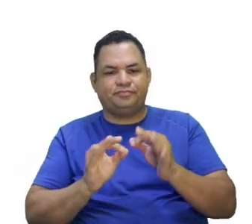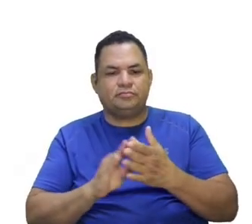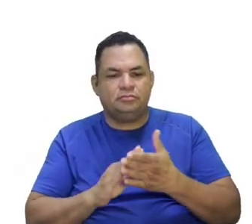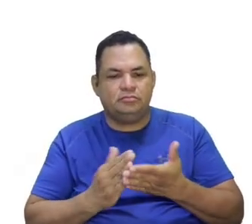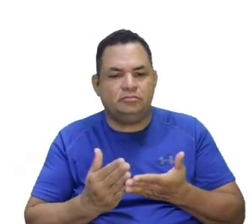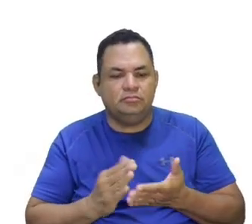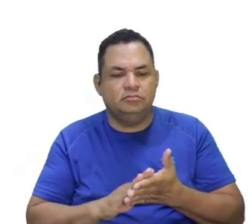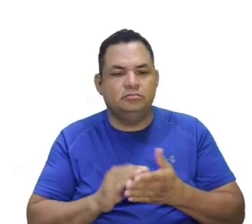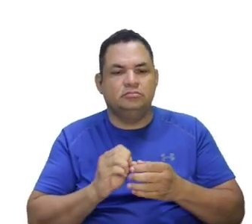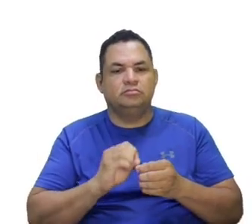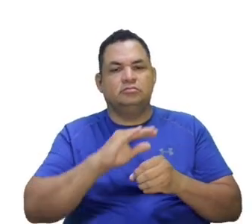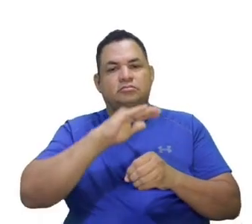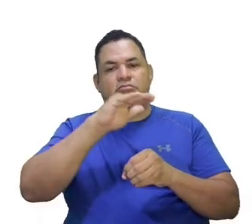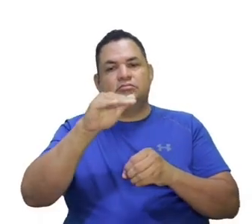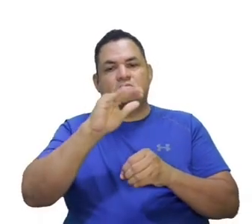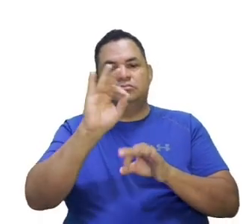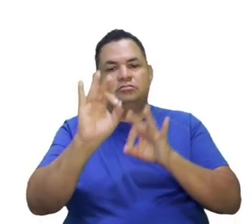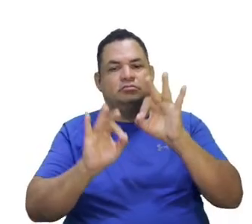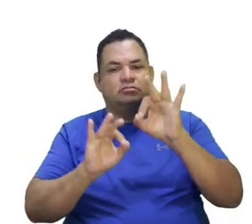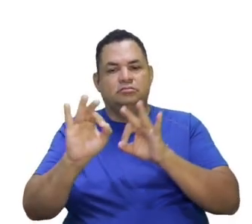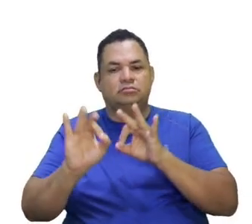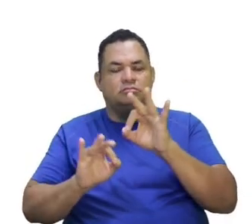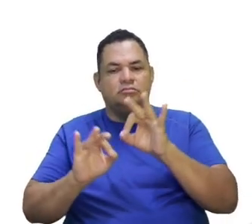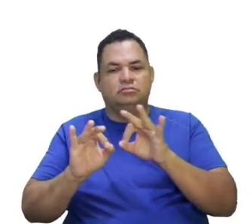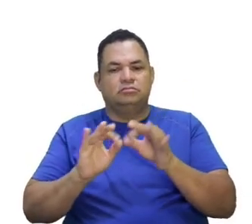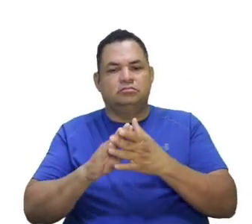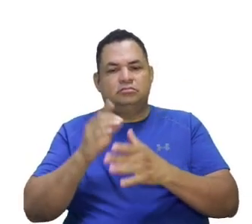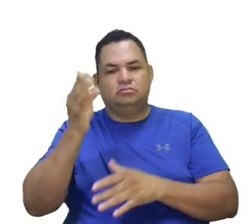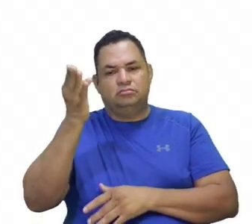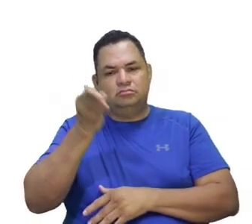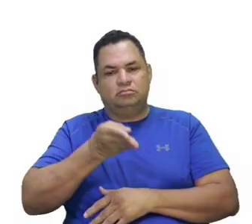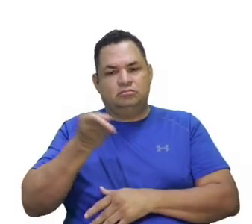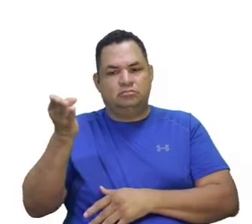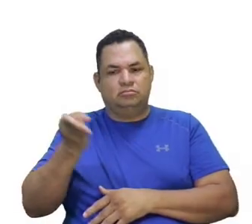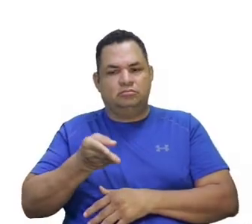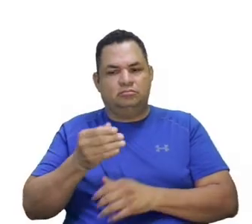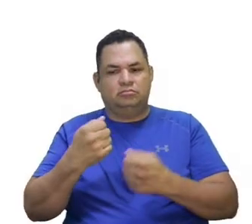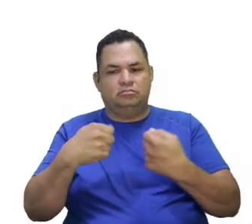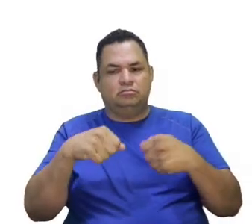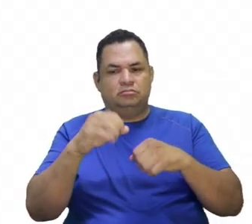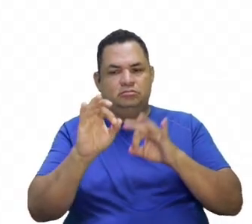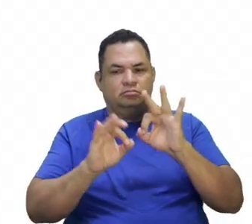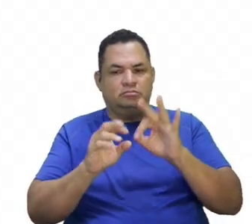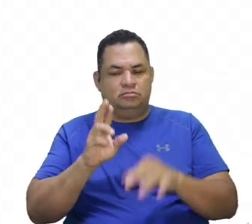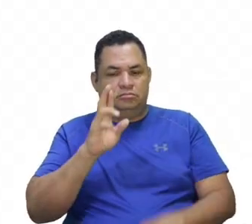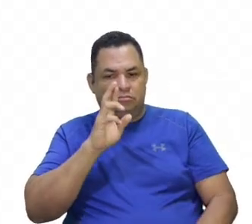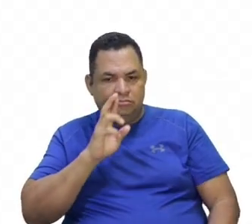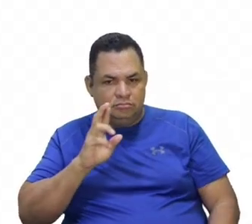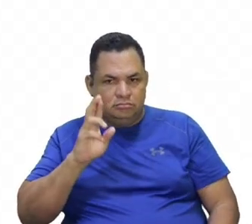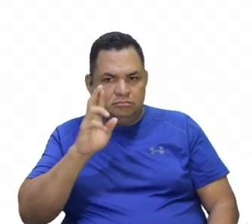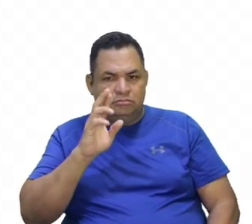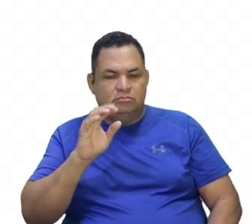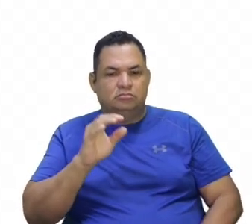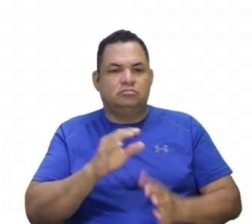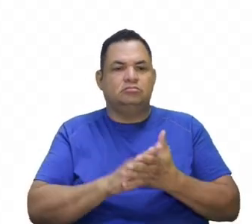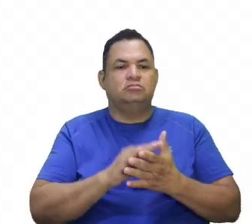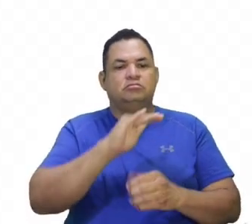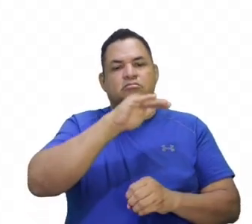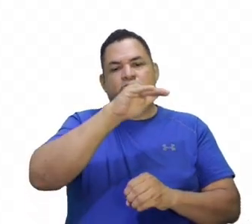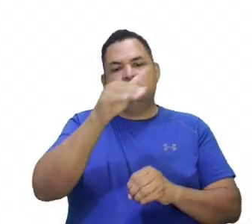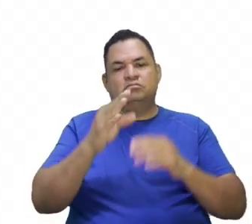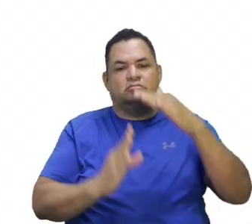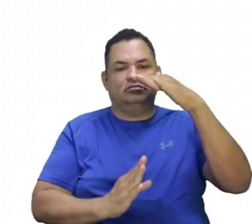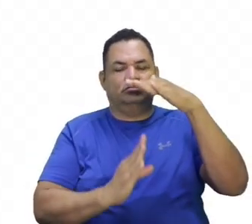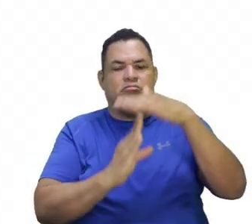aqui e redistribuindo dentro do meu diagrama de Linus Pauling. Eu tenho que observar quem é a camada